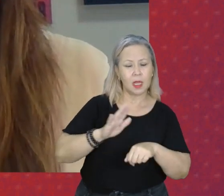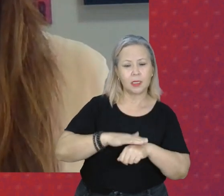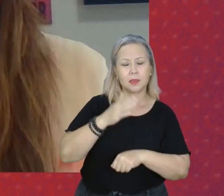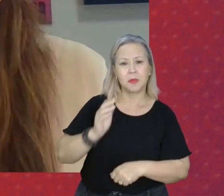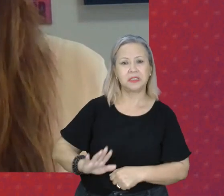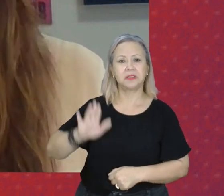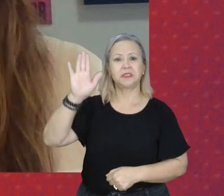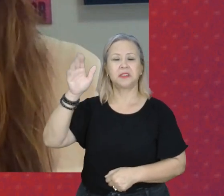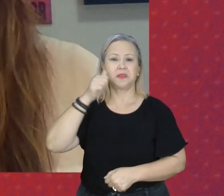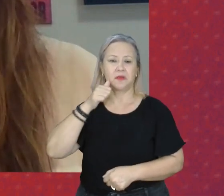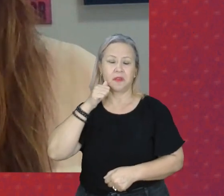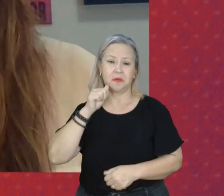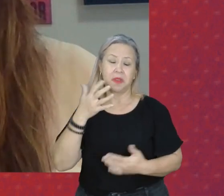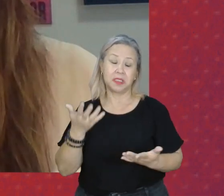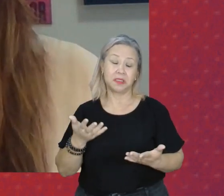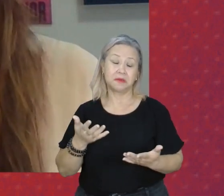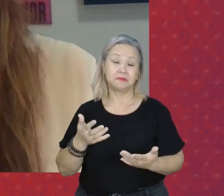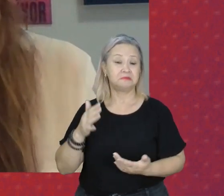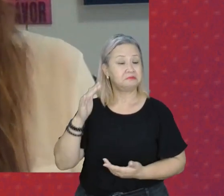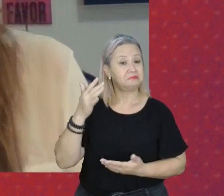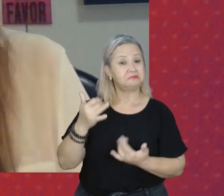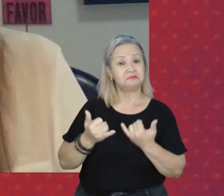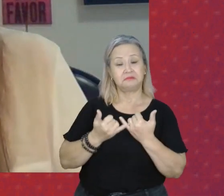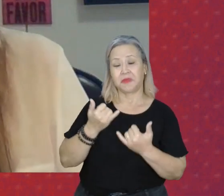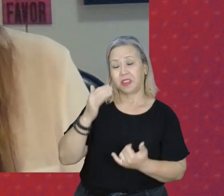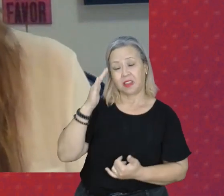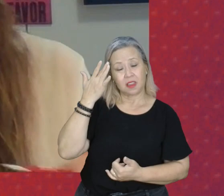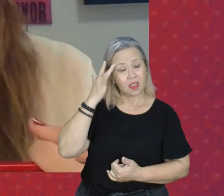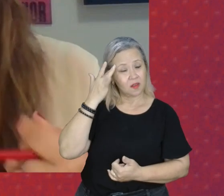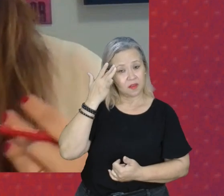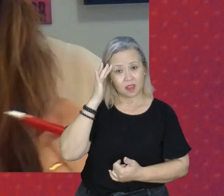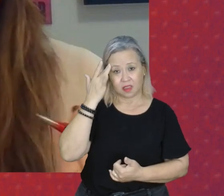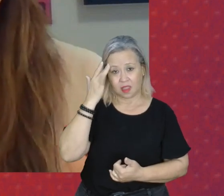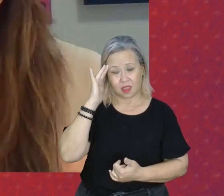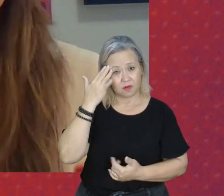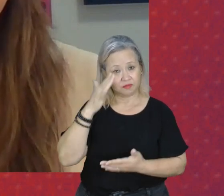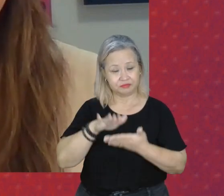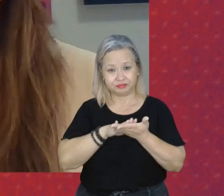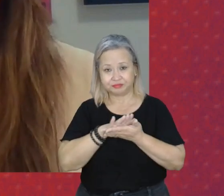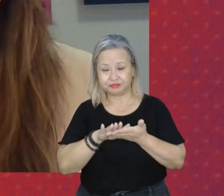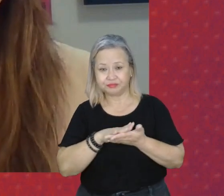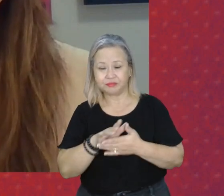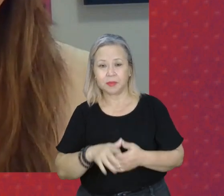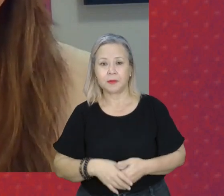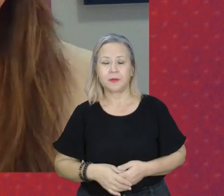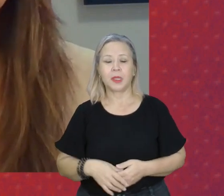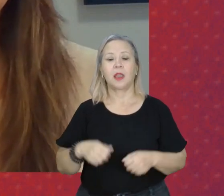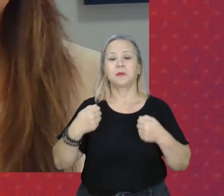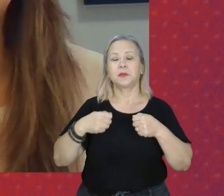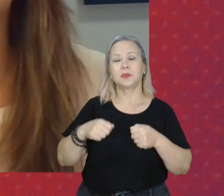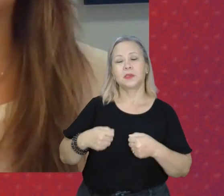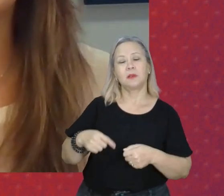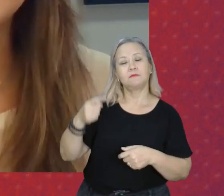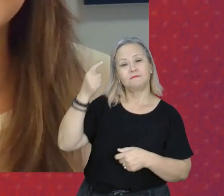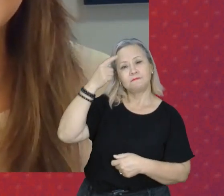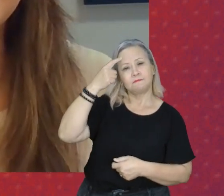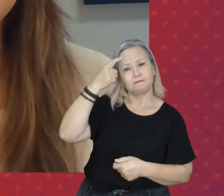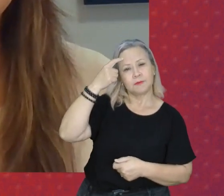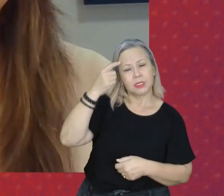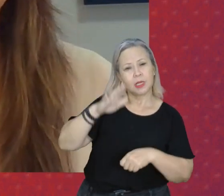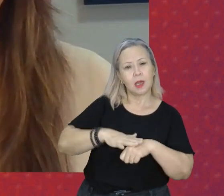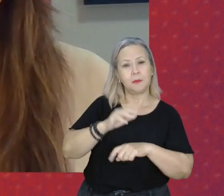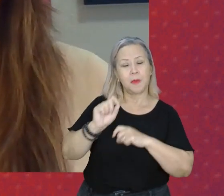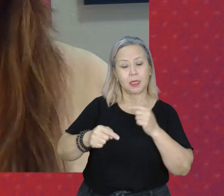femininas. E parece que a ficha não caiu, né? Então isso não aconteceu. Então talvez a gente precisasse pensar em mais políticas que incentivassem